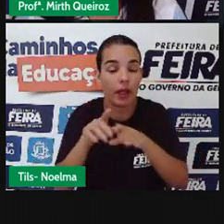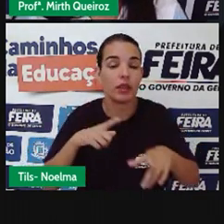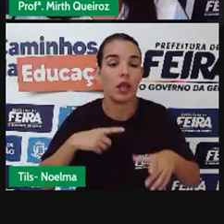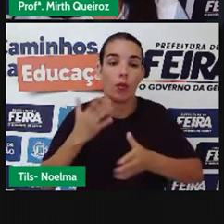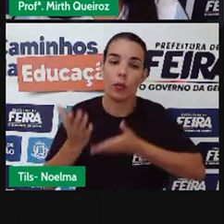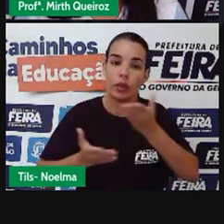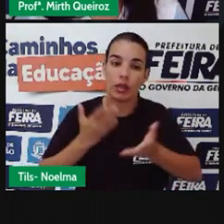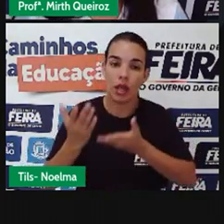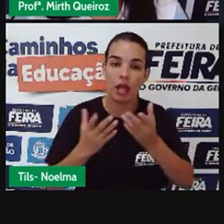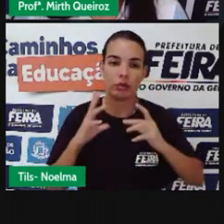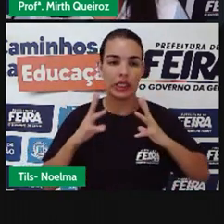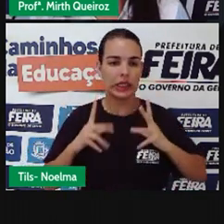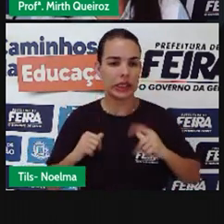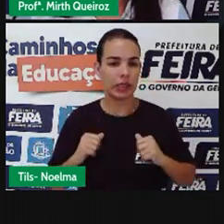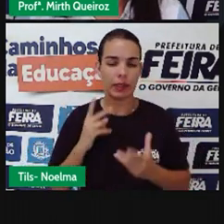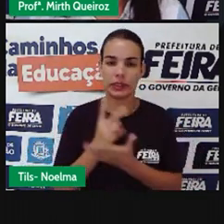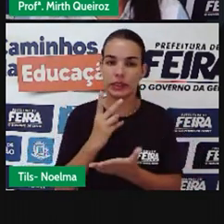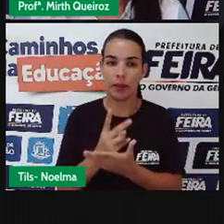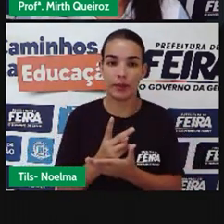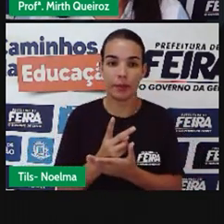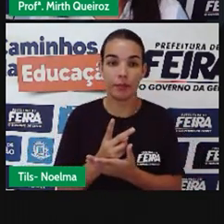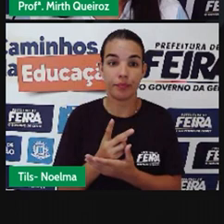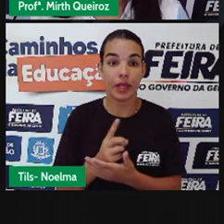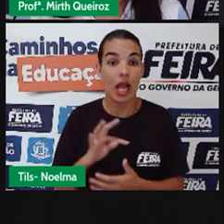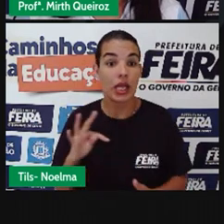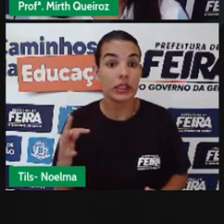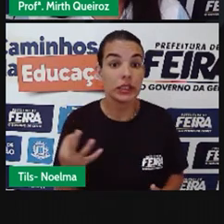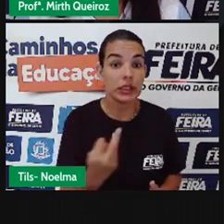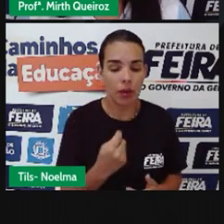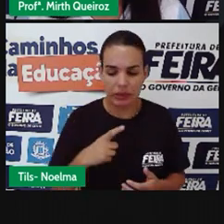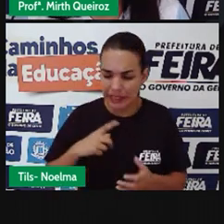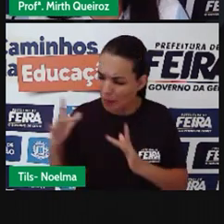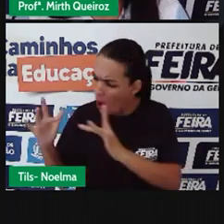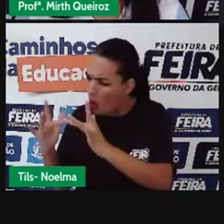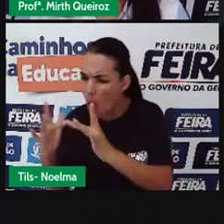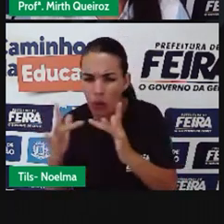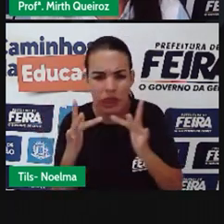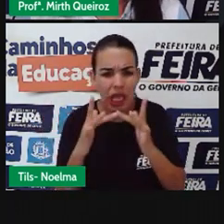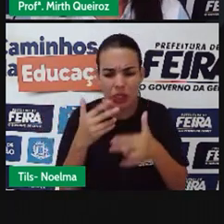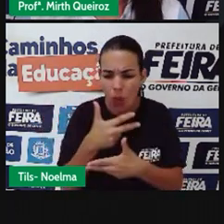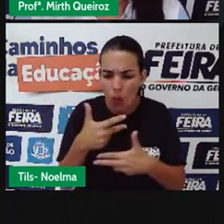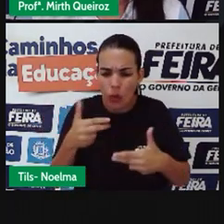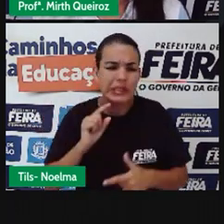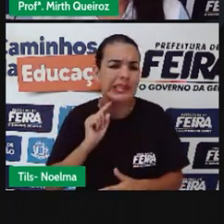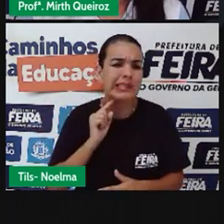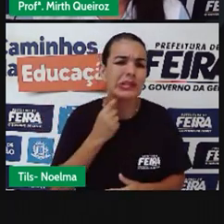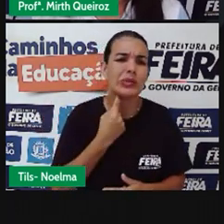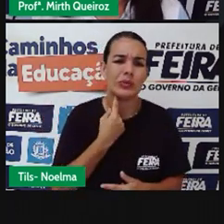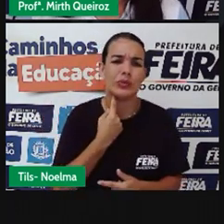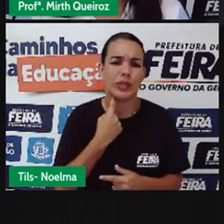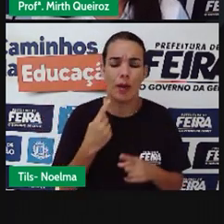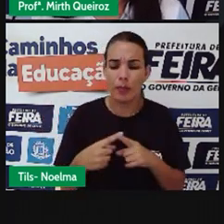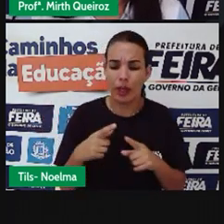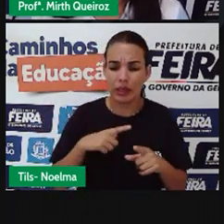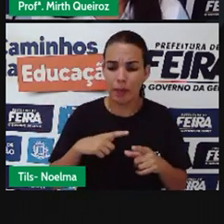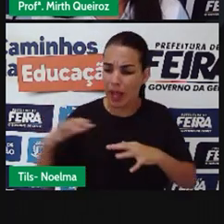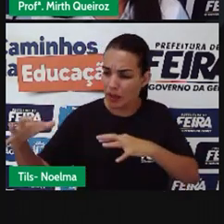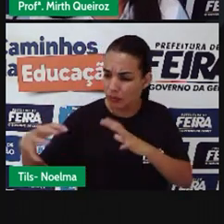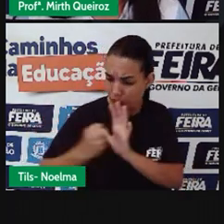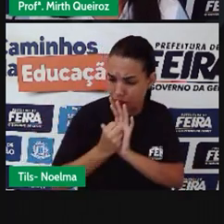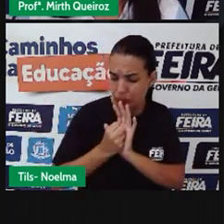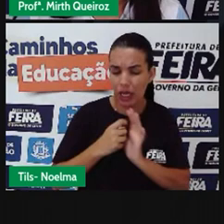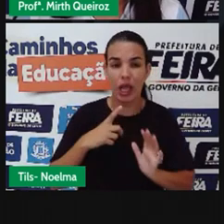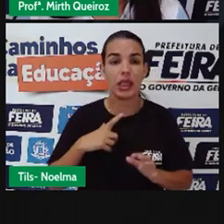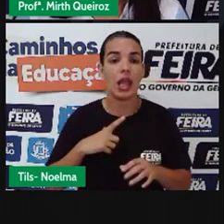cuidado com ela com elas né estamos em constante contato com objetos sujos e possíveis transmissões de doenças